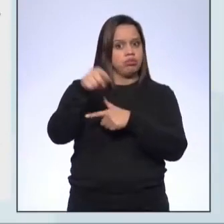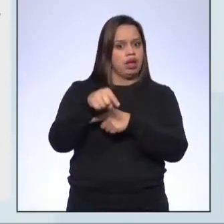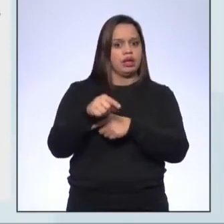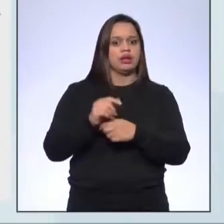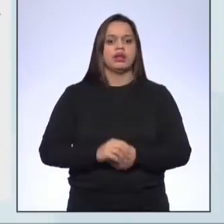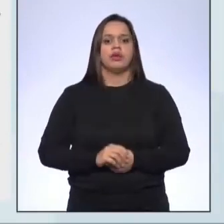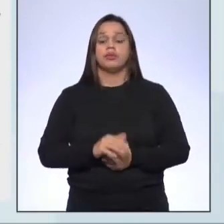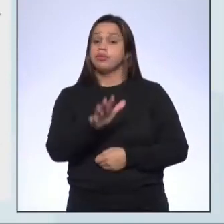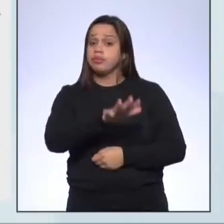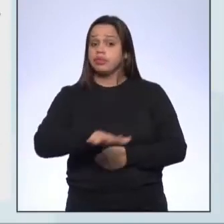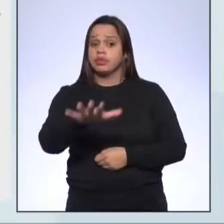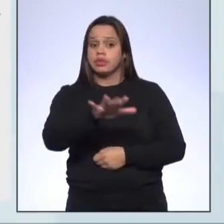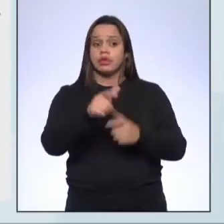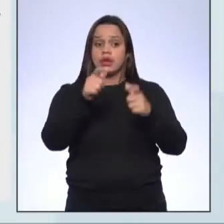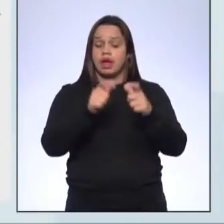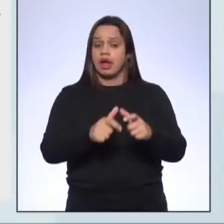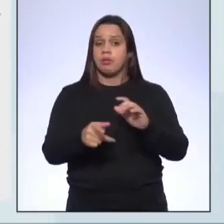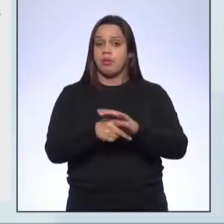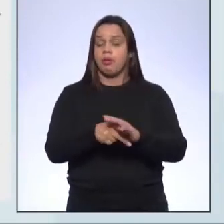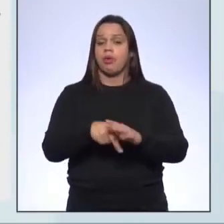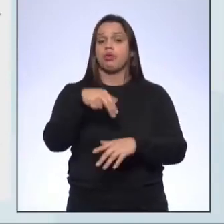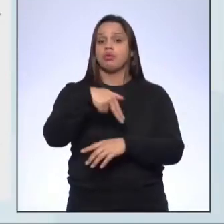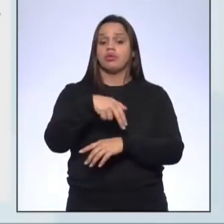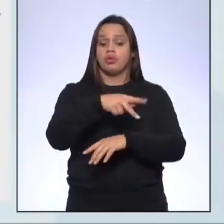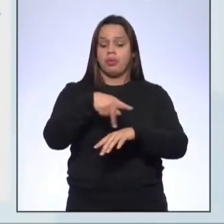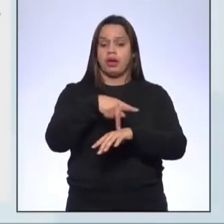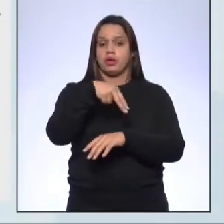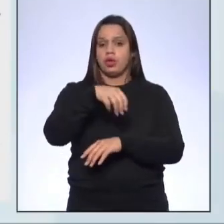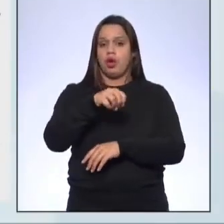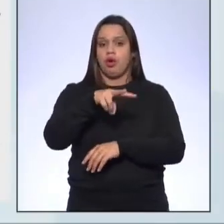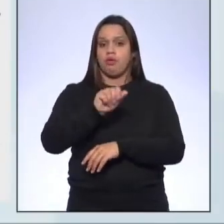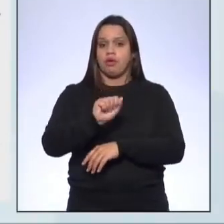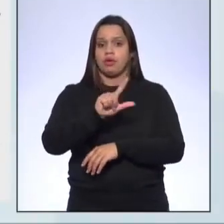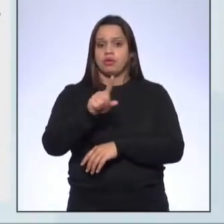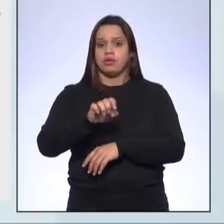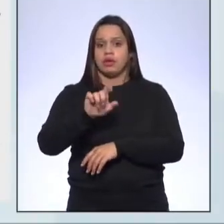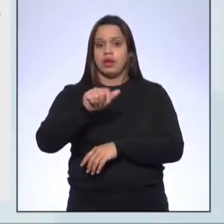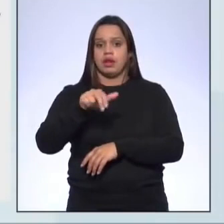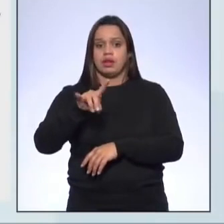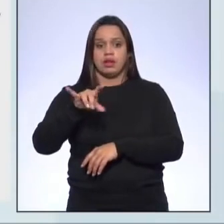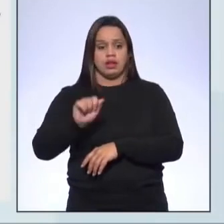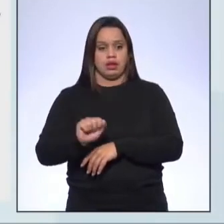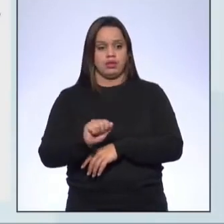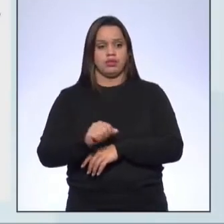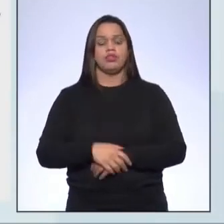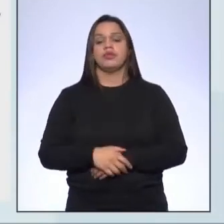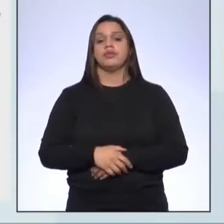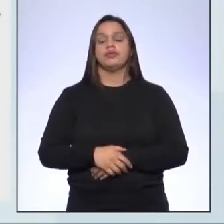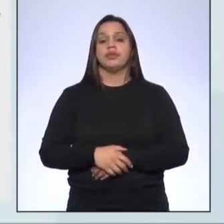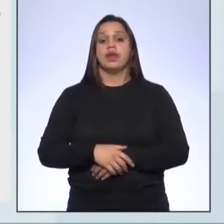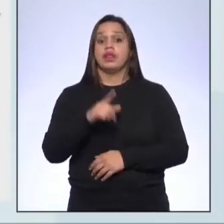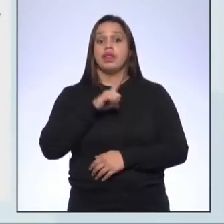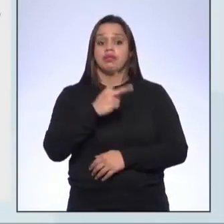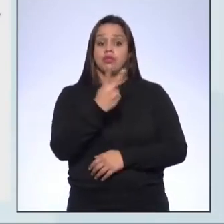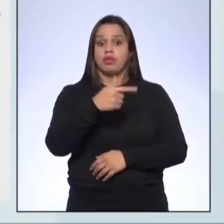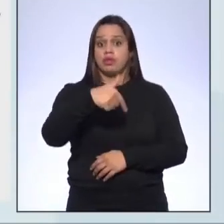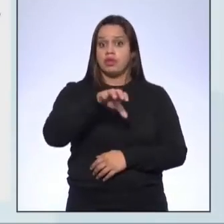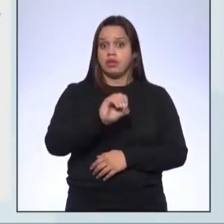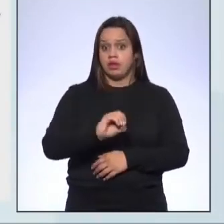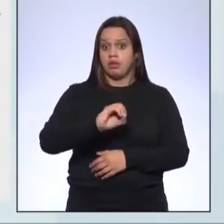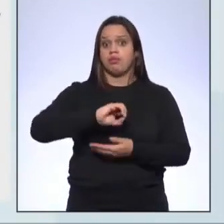Hokianga é uma área que fica na Nova Zelândia. 270 pessoas foram